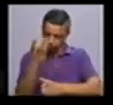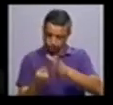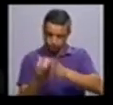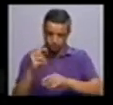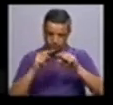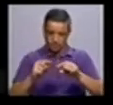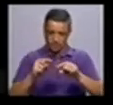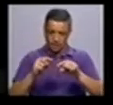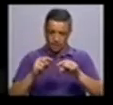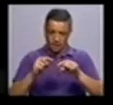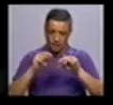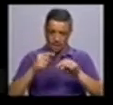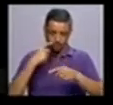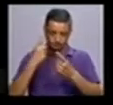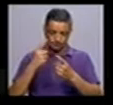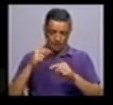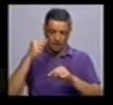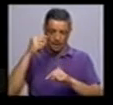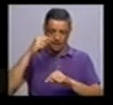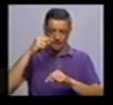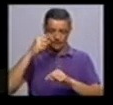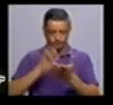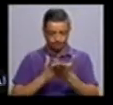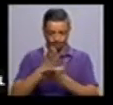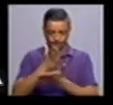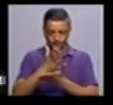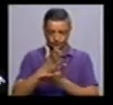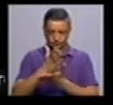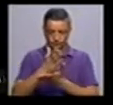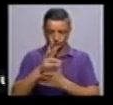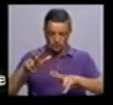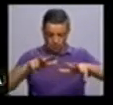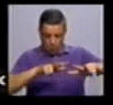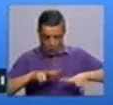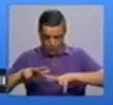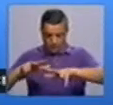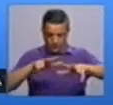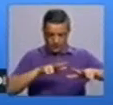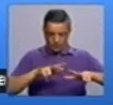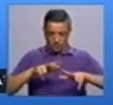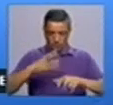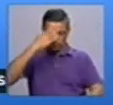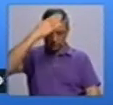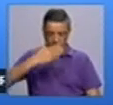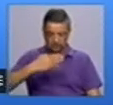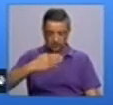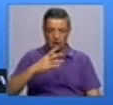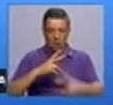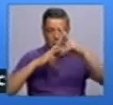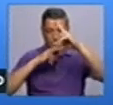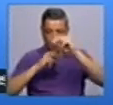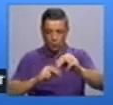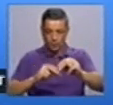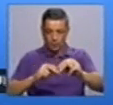presentemente em Io. Miguel, avançamos agora com o vídeo da semana e também uma nota para o eclipse total da Lua,